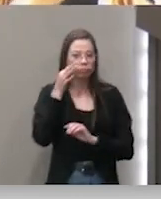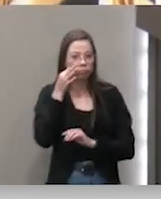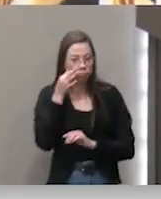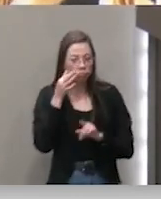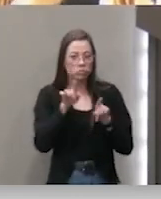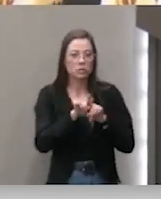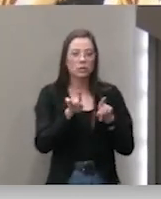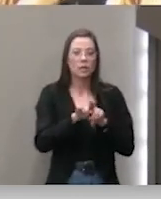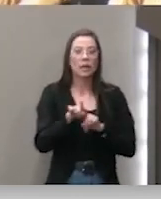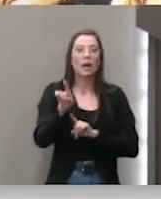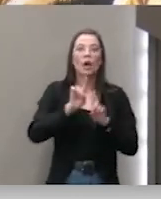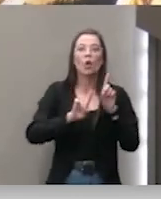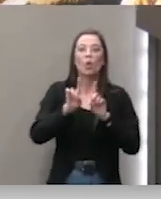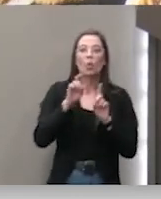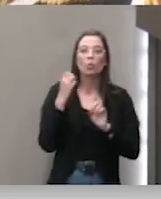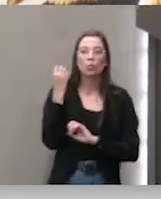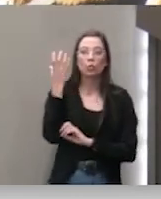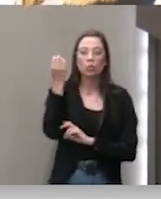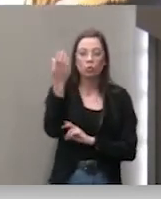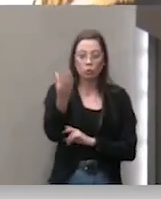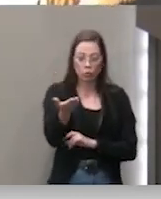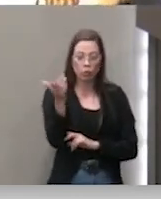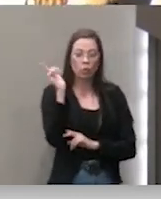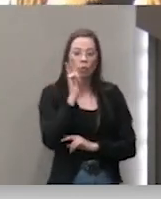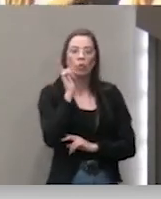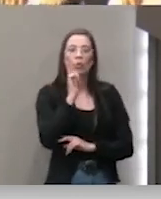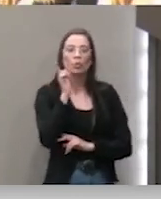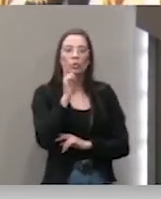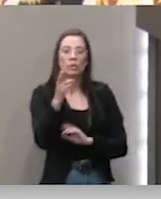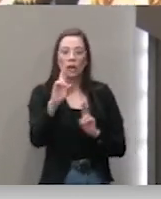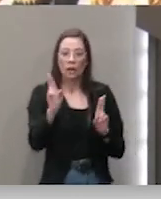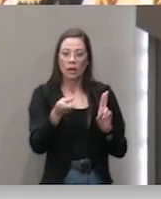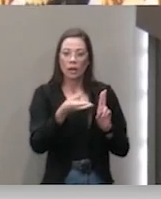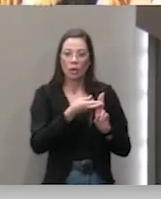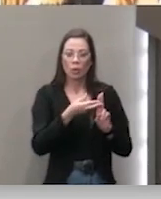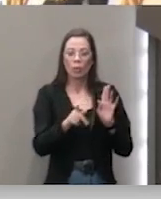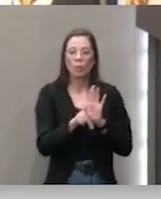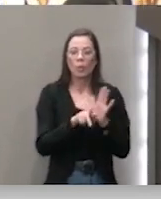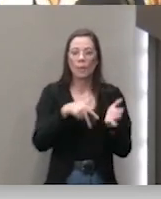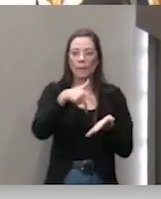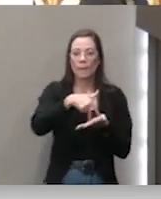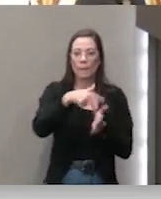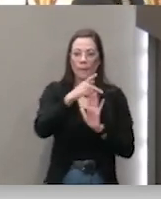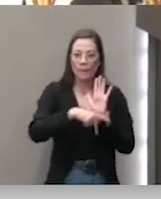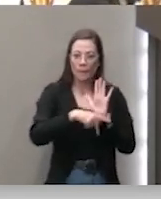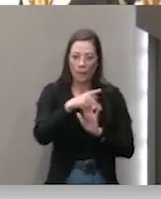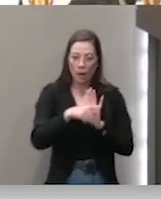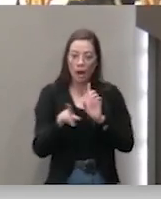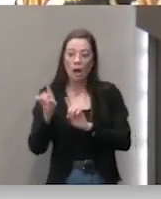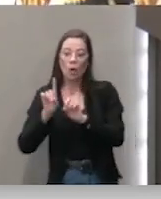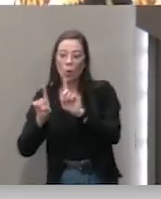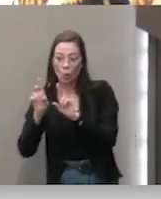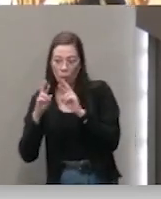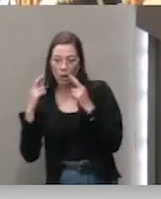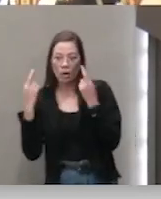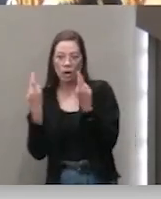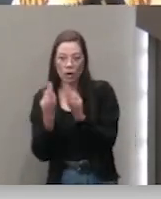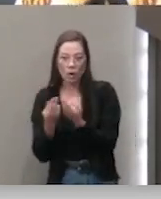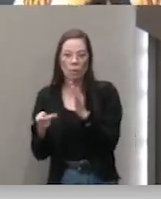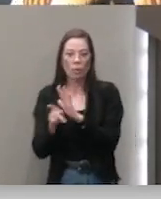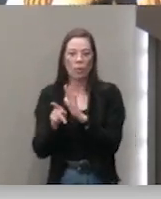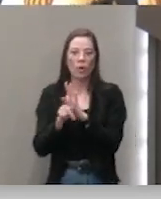dessa casa estão em viagem, alguns em Brasília, em busca de recursos, apresentando o projeto, e alguns estão em uma reunião com a